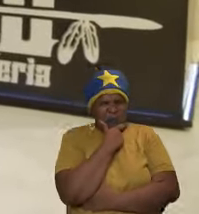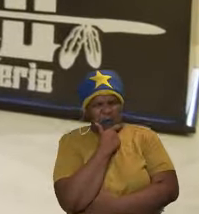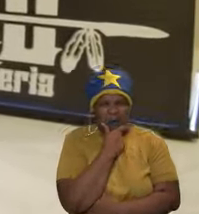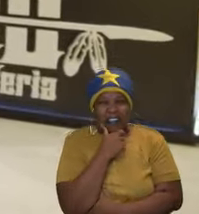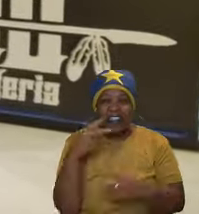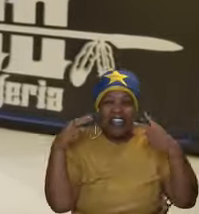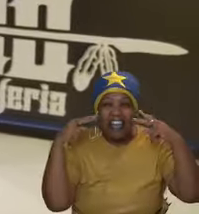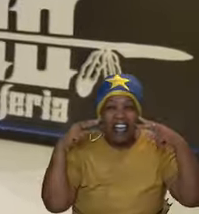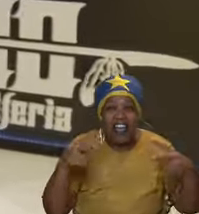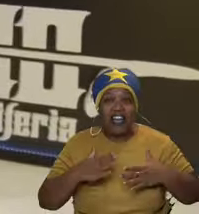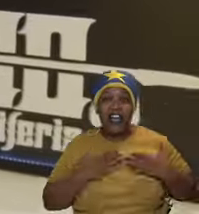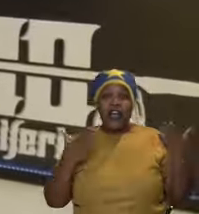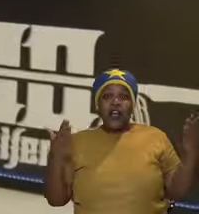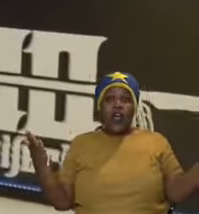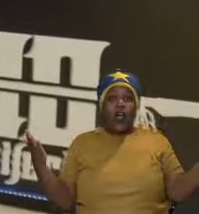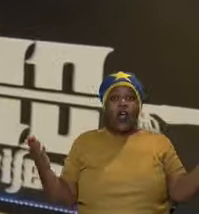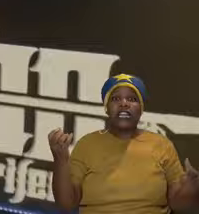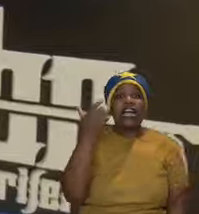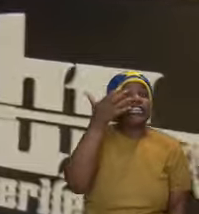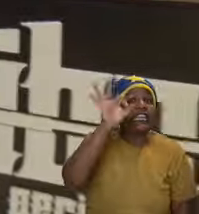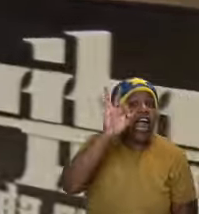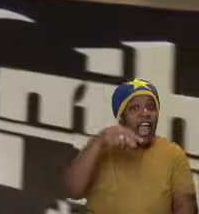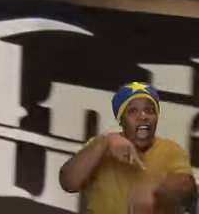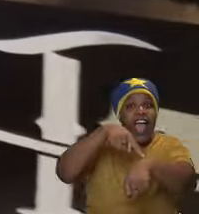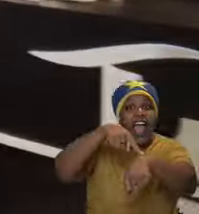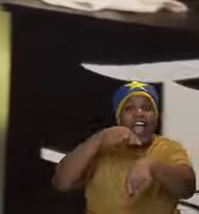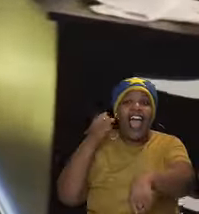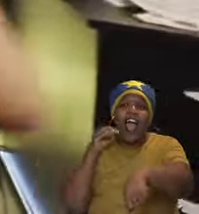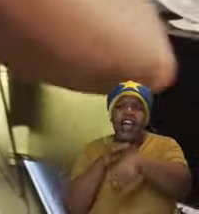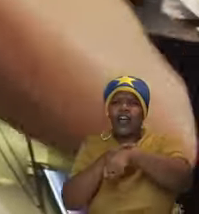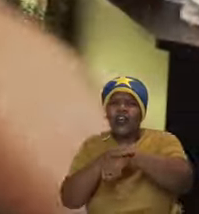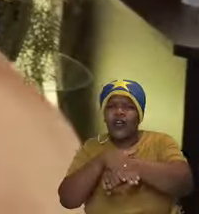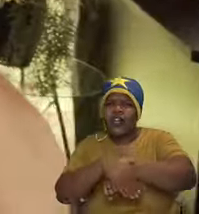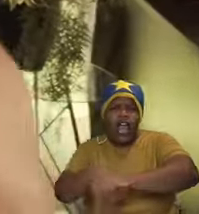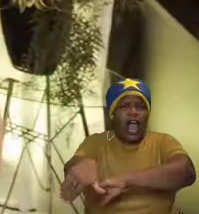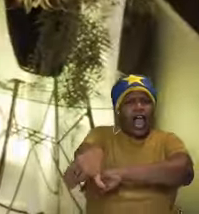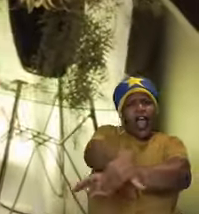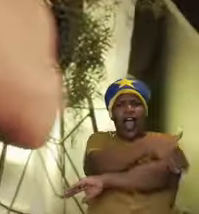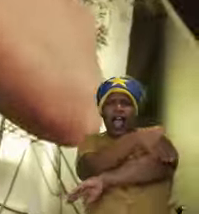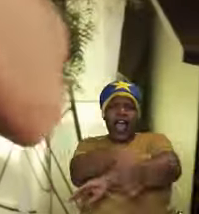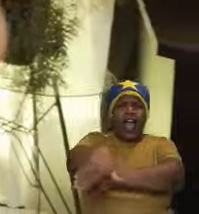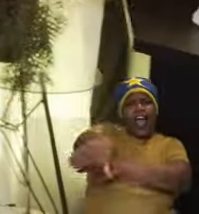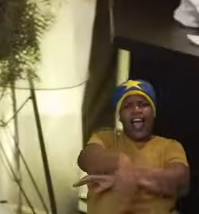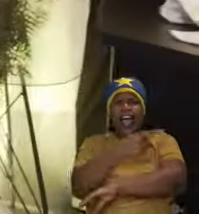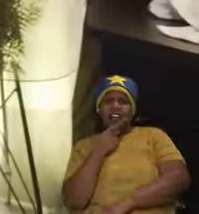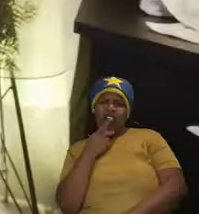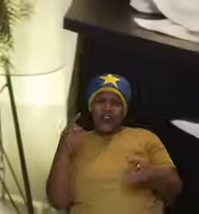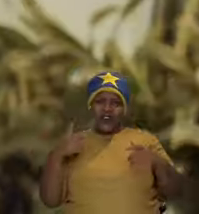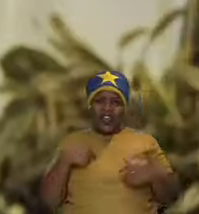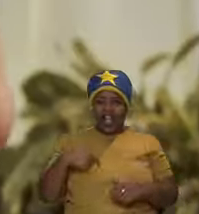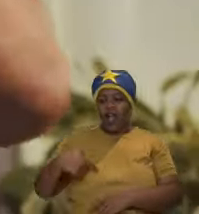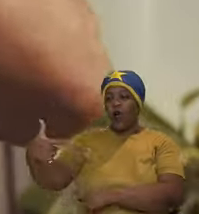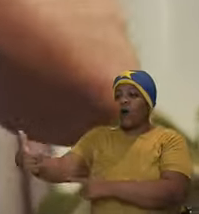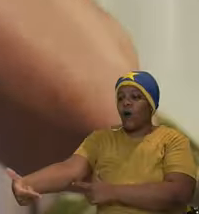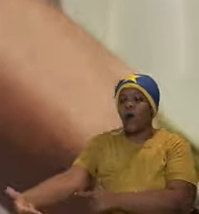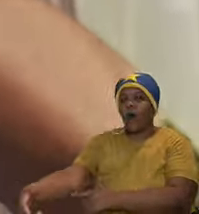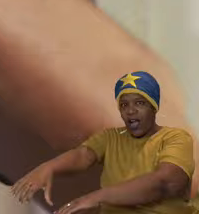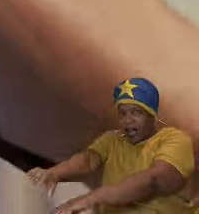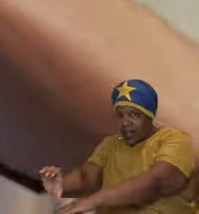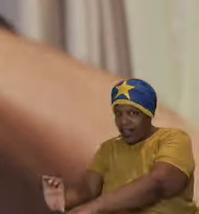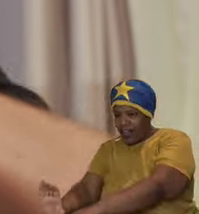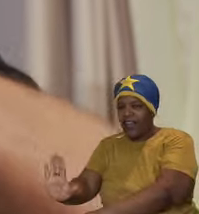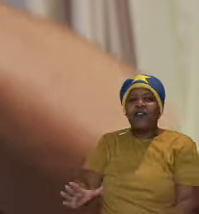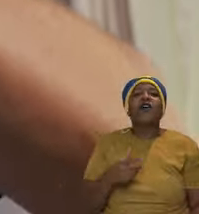aqui né susto. 10 horas da noite, os diploma tá na rua. Nenhum no painel, talismã no porta-luvem. Na taça